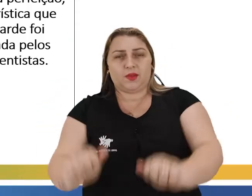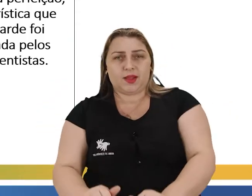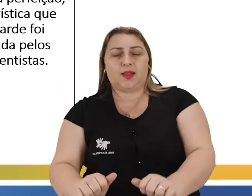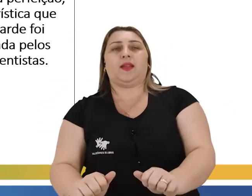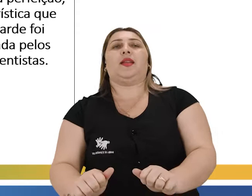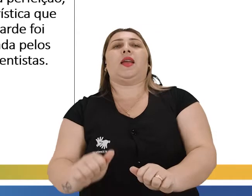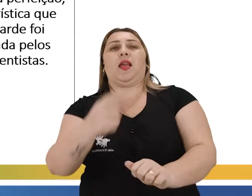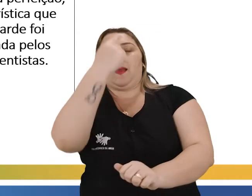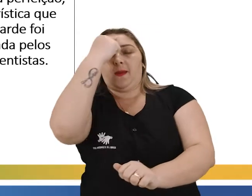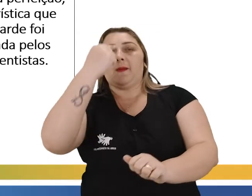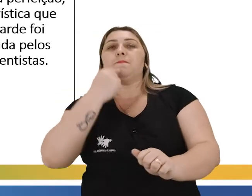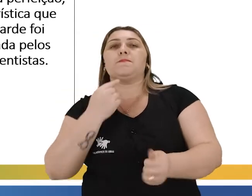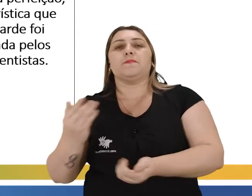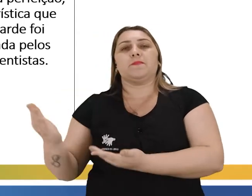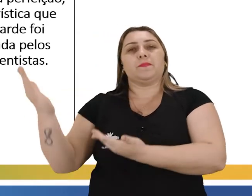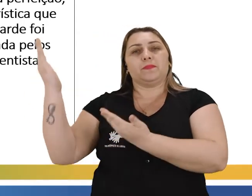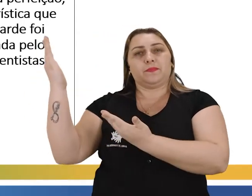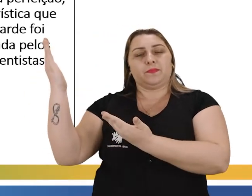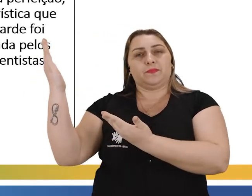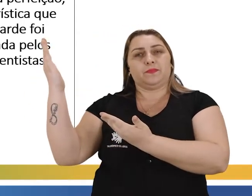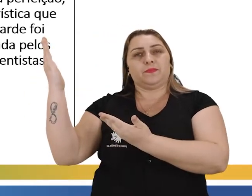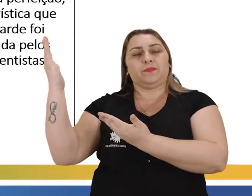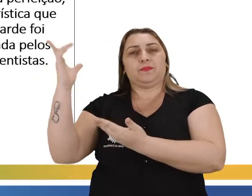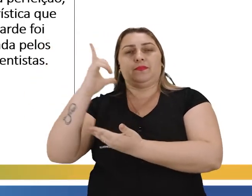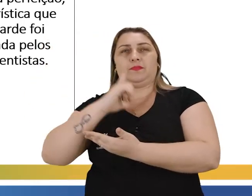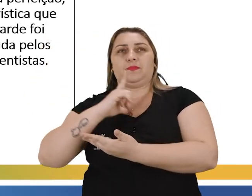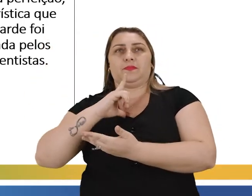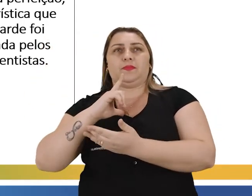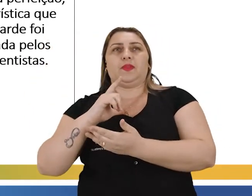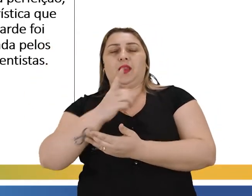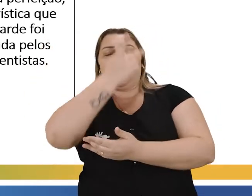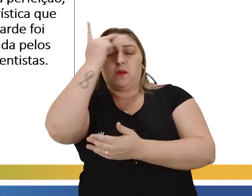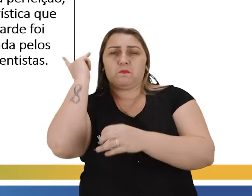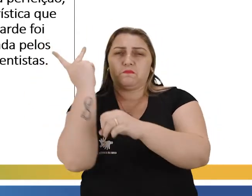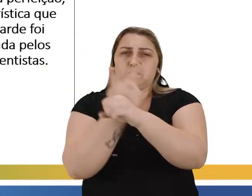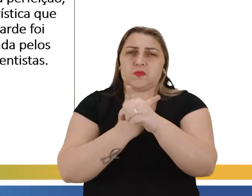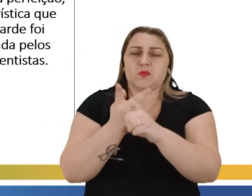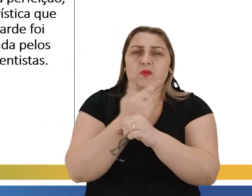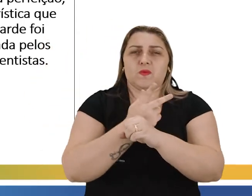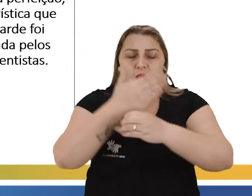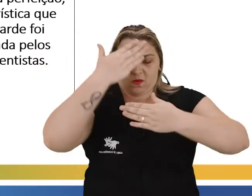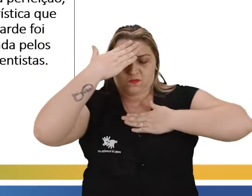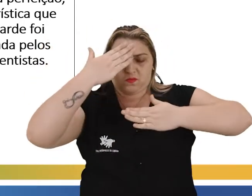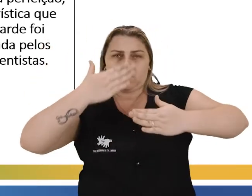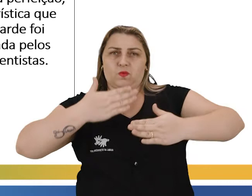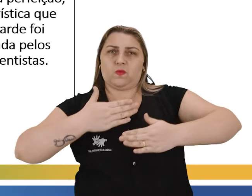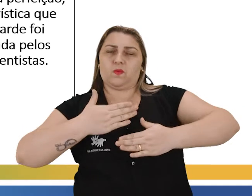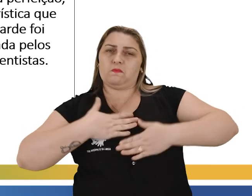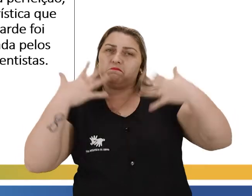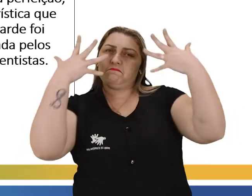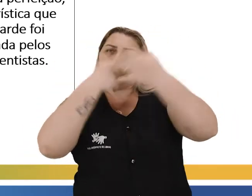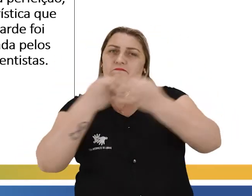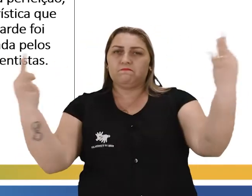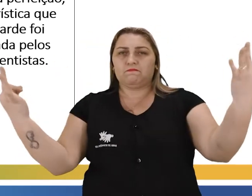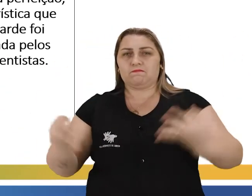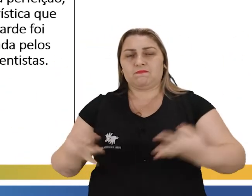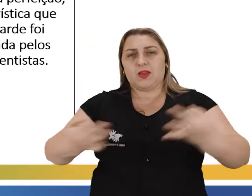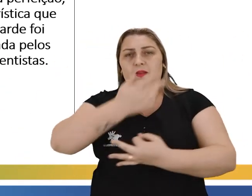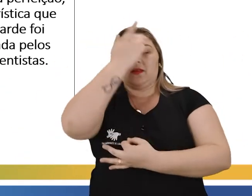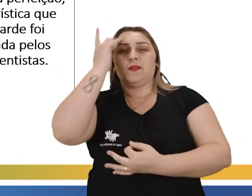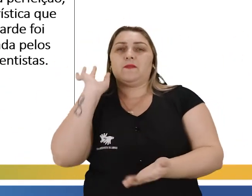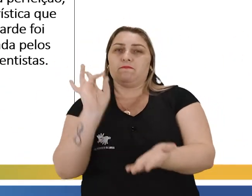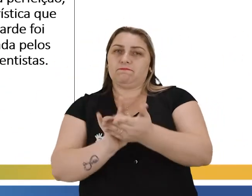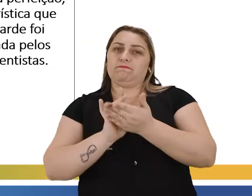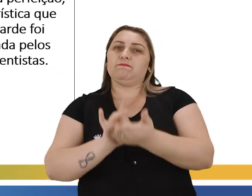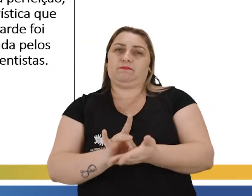nós temos aí, os escultores buscavam assim retratar o corpo das pessoas como ele